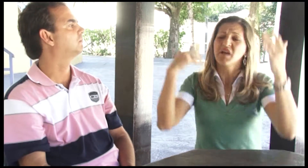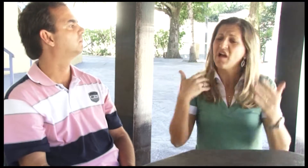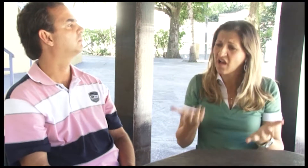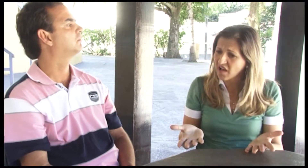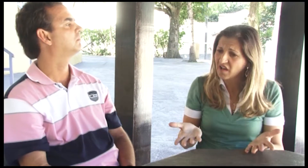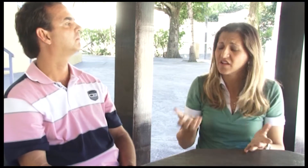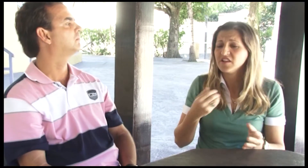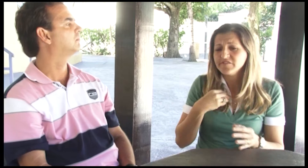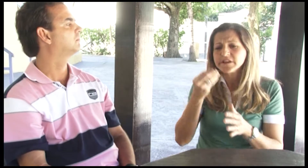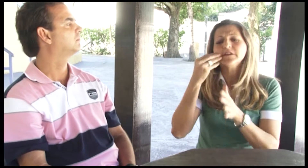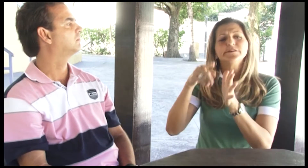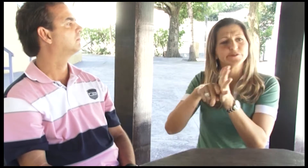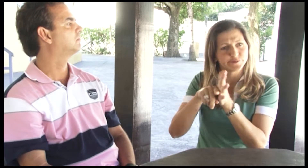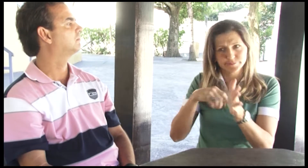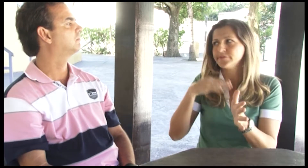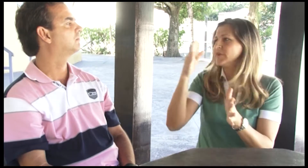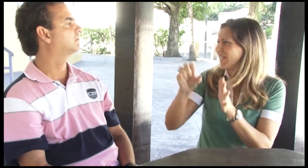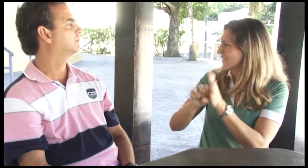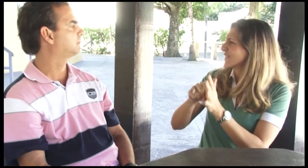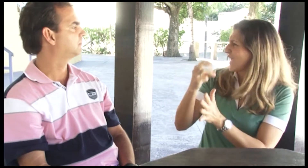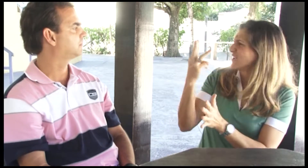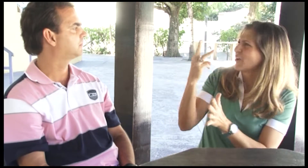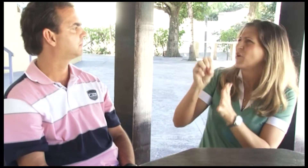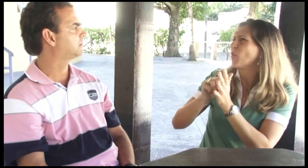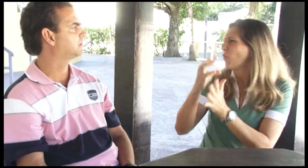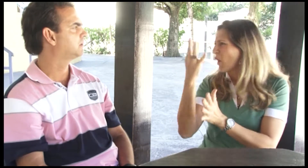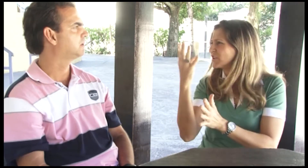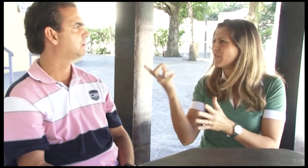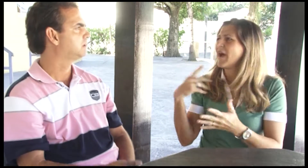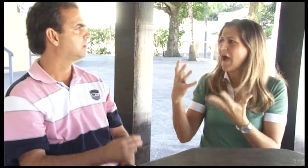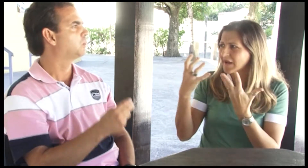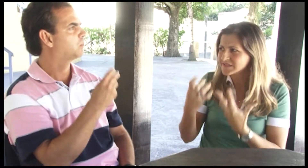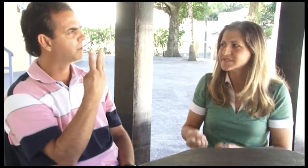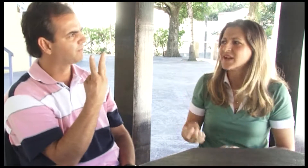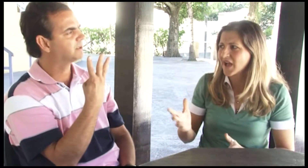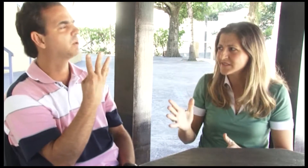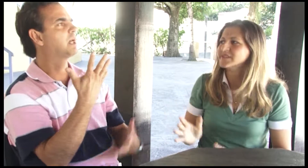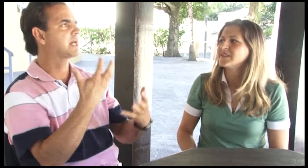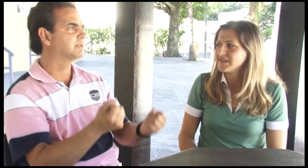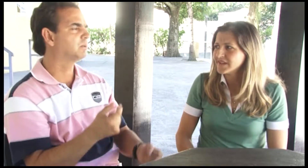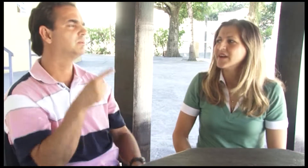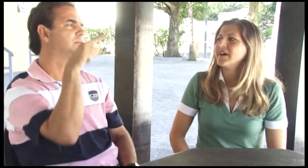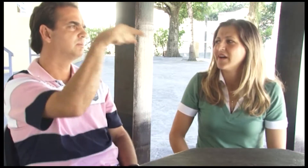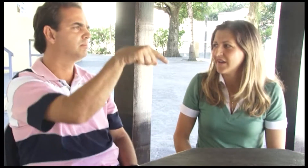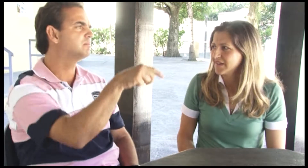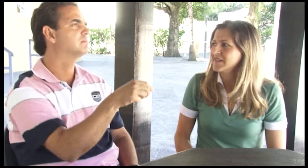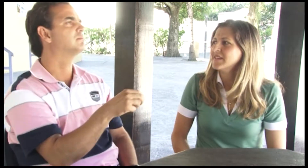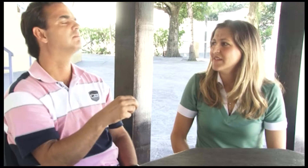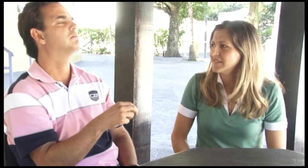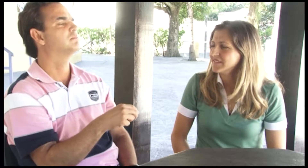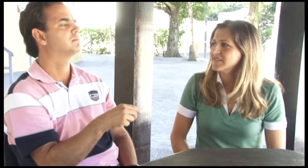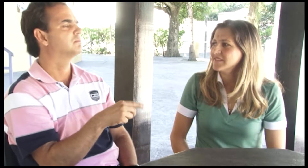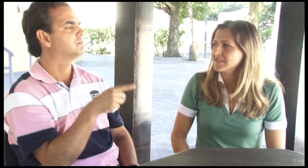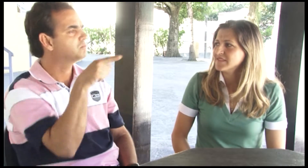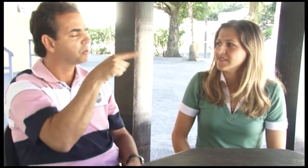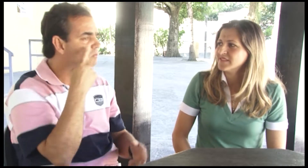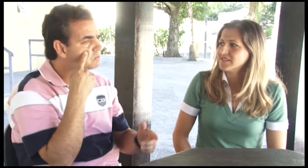Bauru que tinham muitas crianças que tinham feito implante desde cedo e que estavam num processo de desenvolvimento.